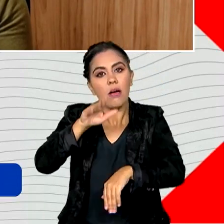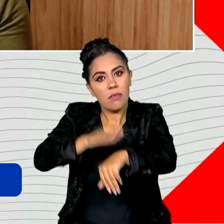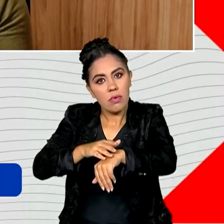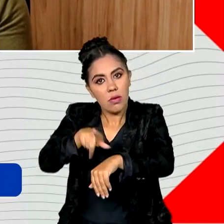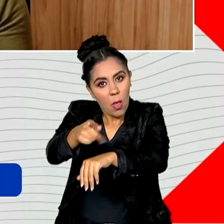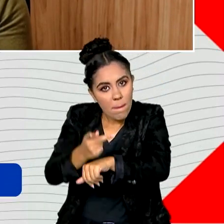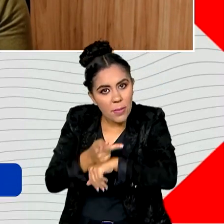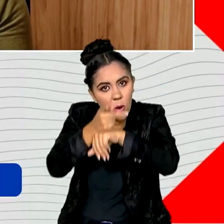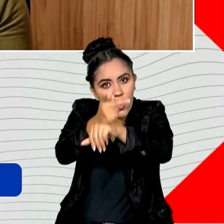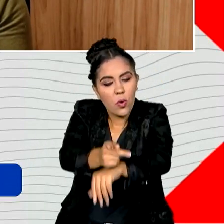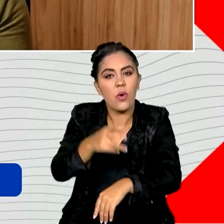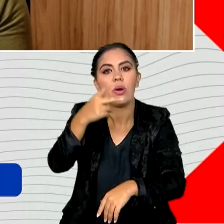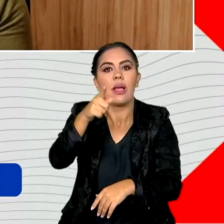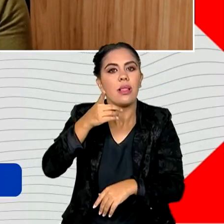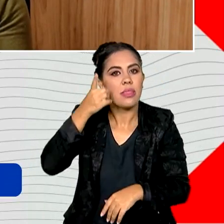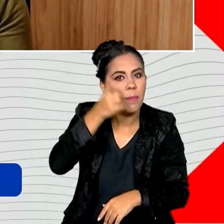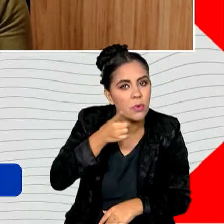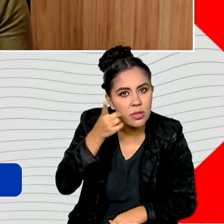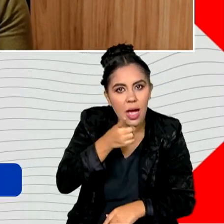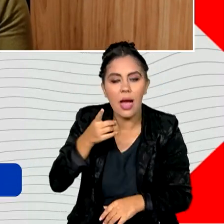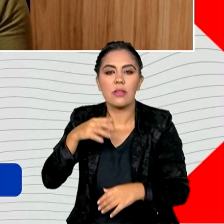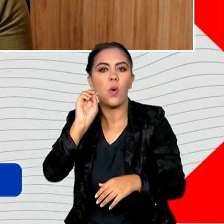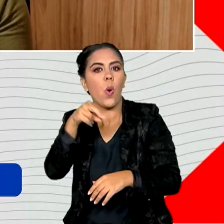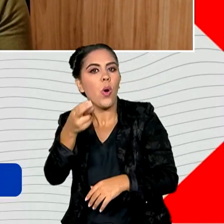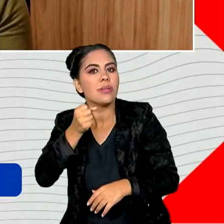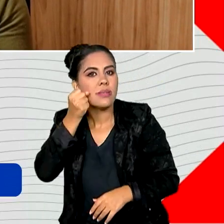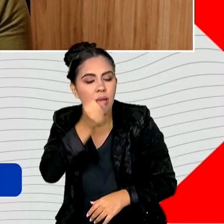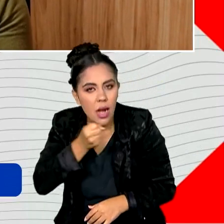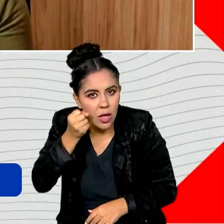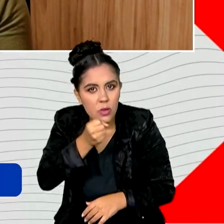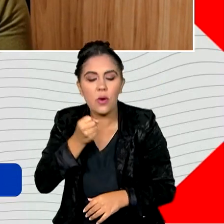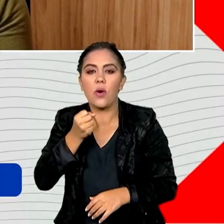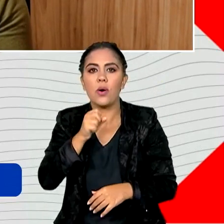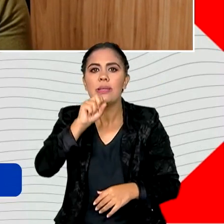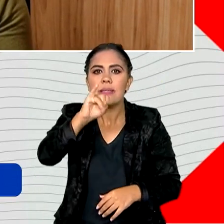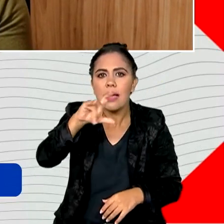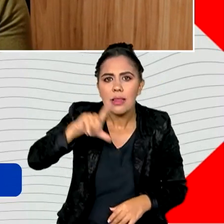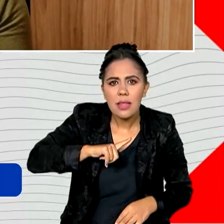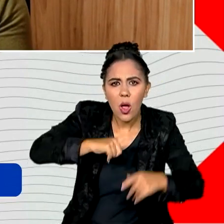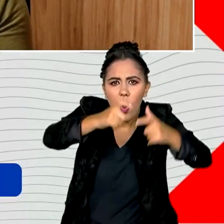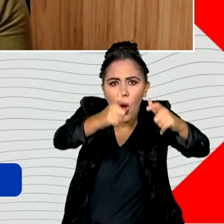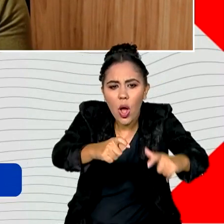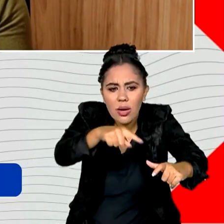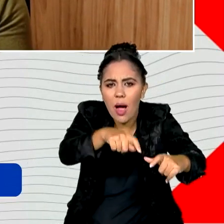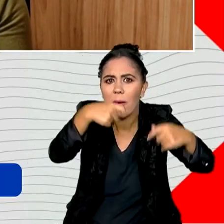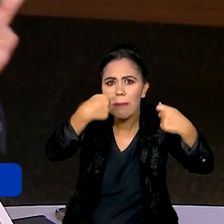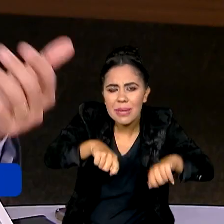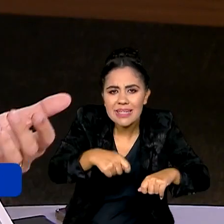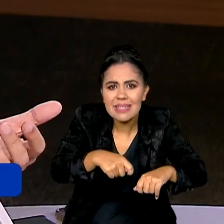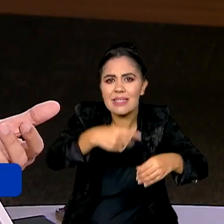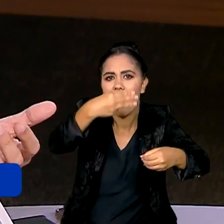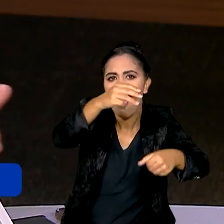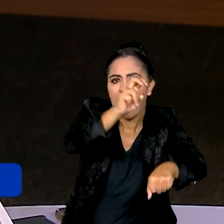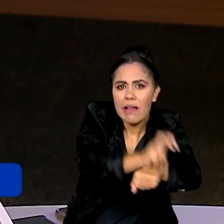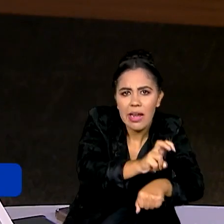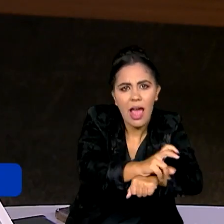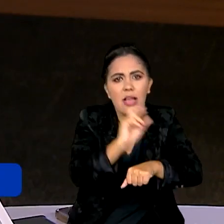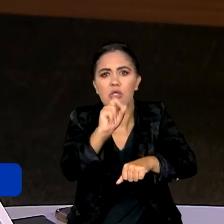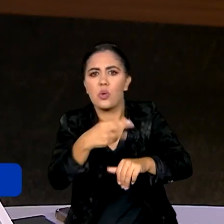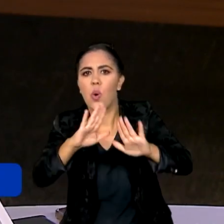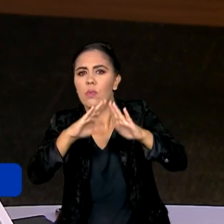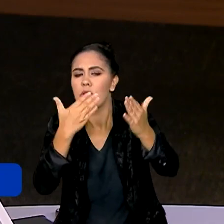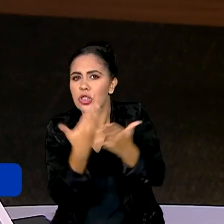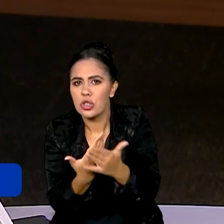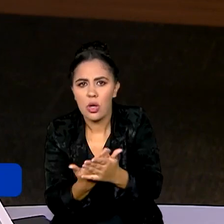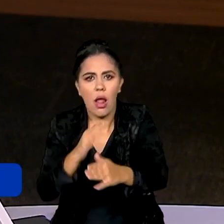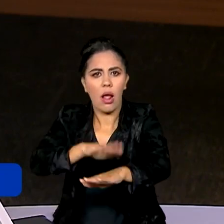bancada federal de senador e deputado, preencha naquela, se tem uma região que precisa da creche, uma cidade, uma escola de tempo integral,